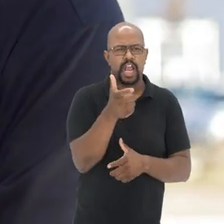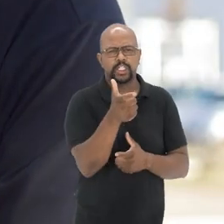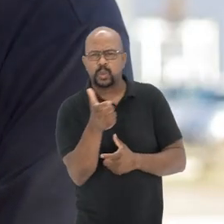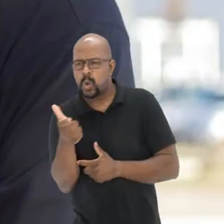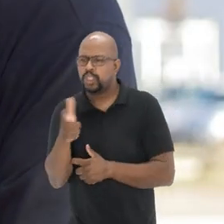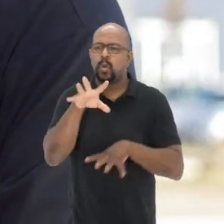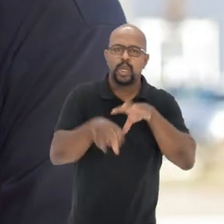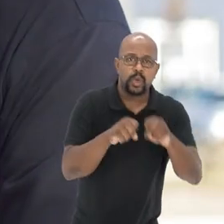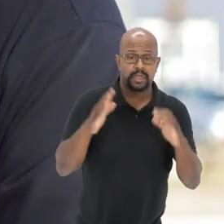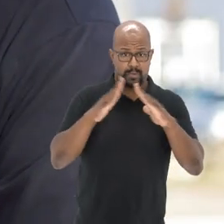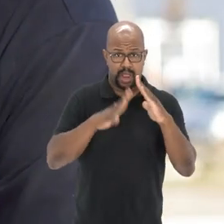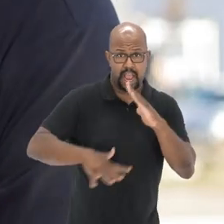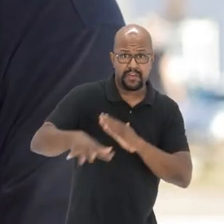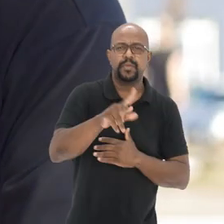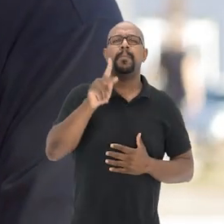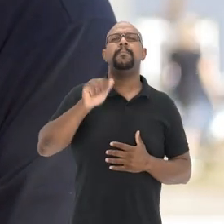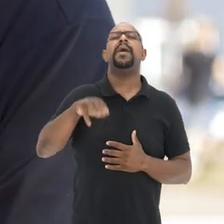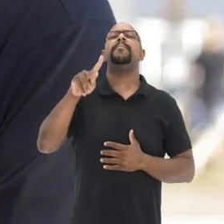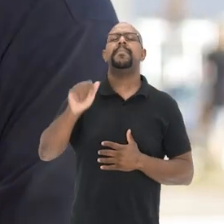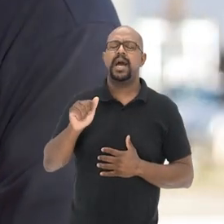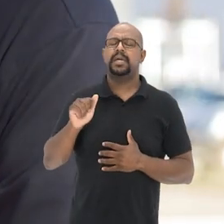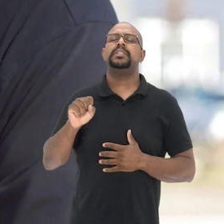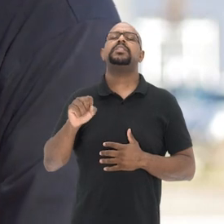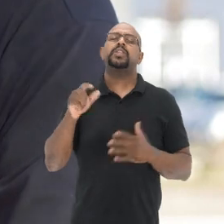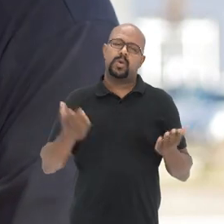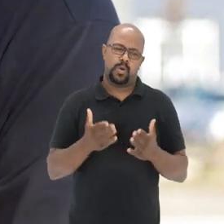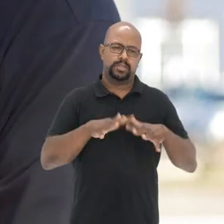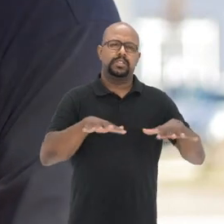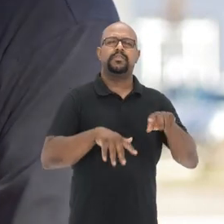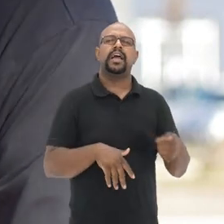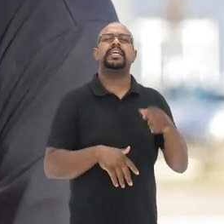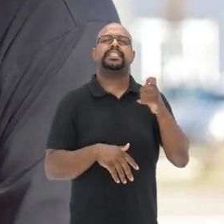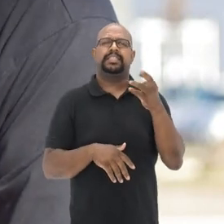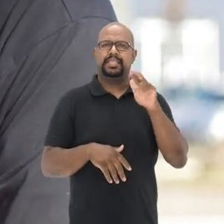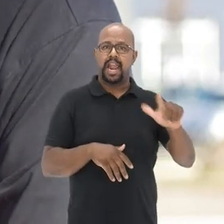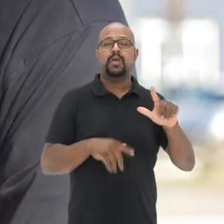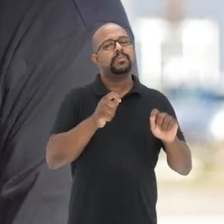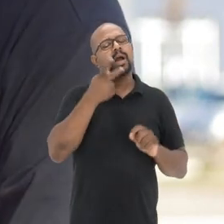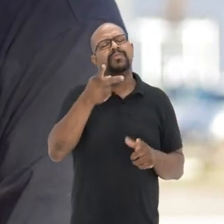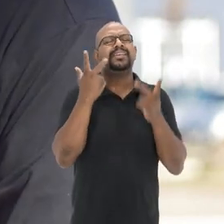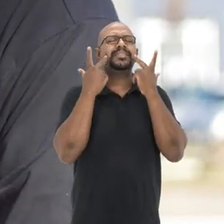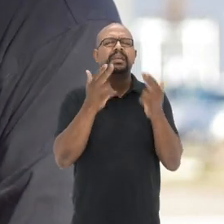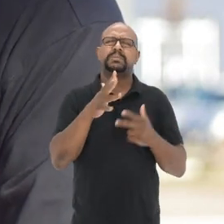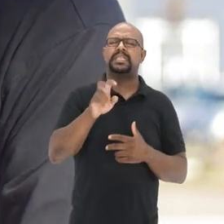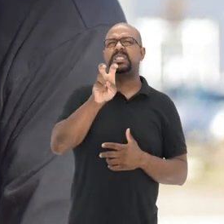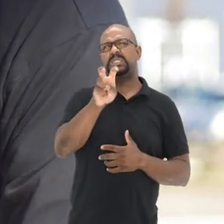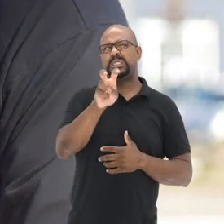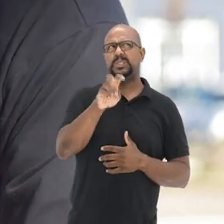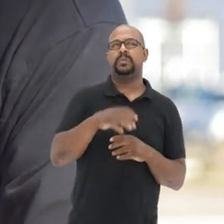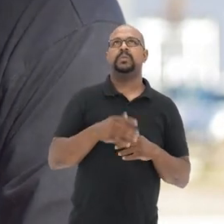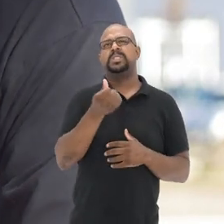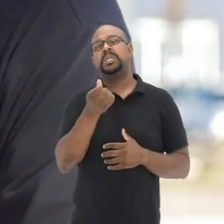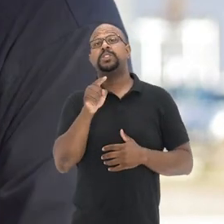caçadores, coletores, que moravam na região do Pampa e na transição onde hoje é a Depressão Central, a gente pode remeter tranquilamente a 5,